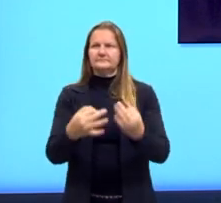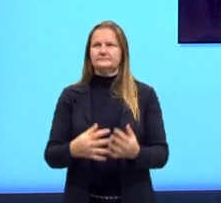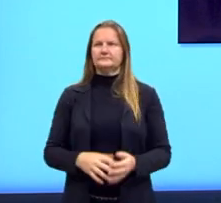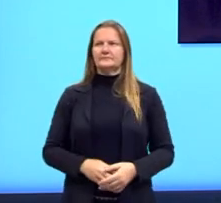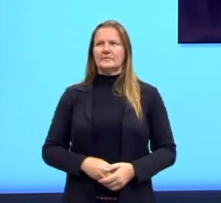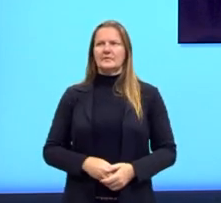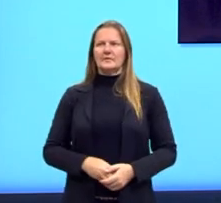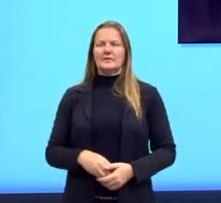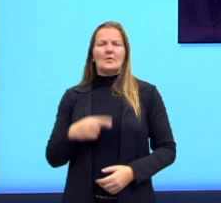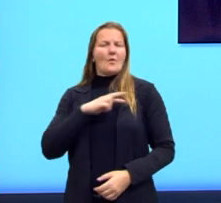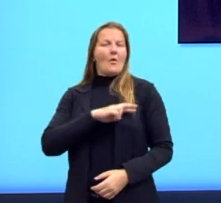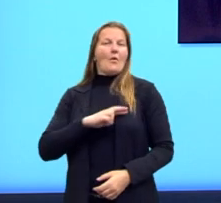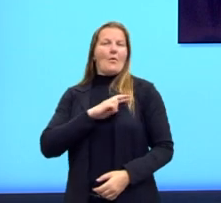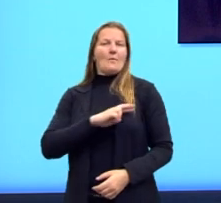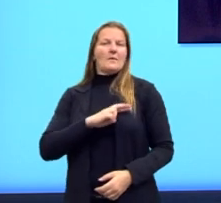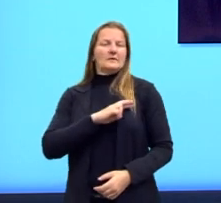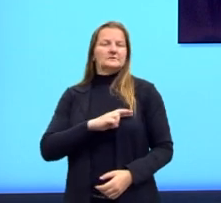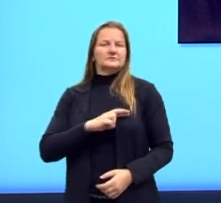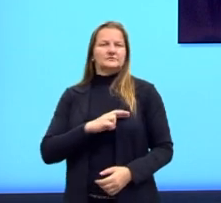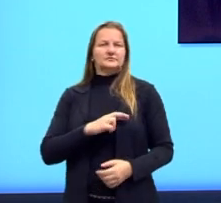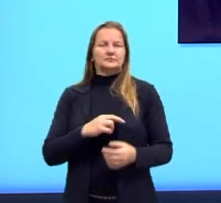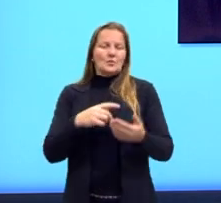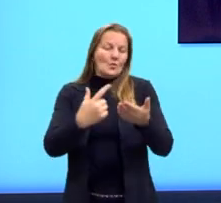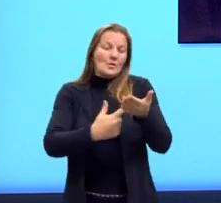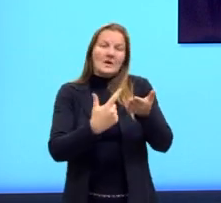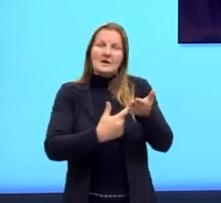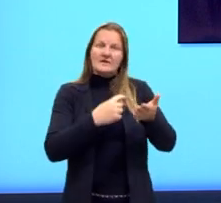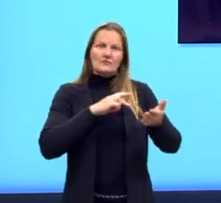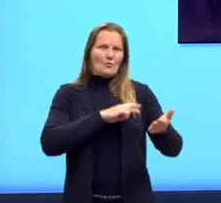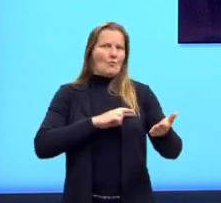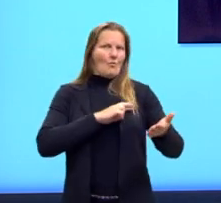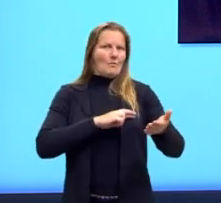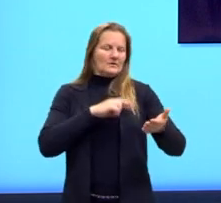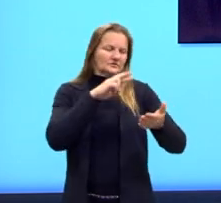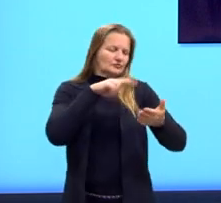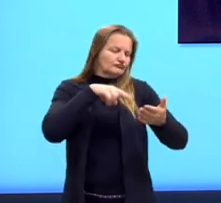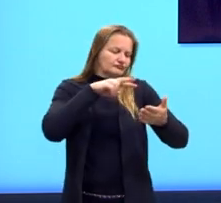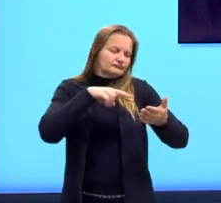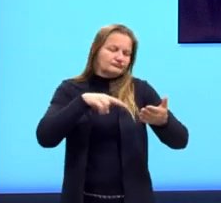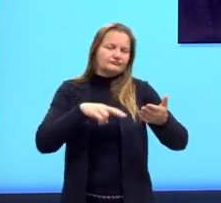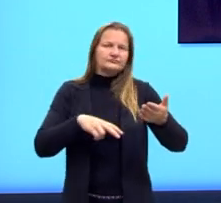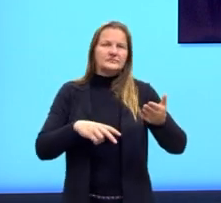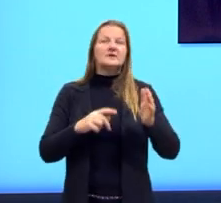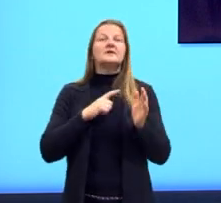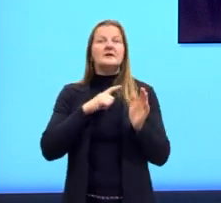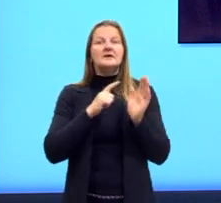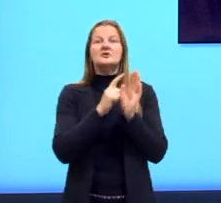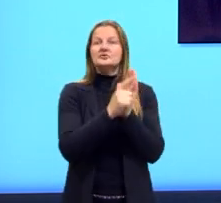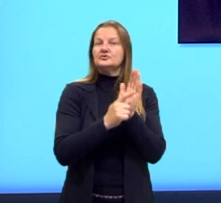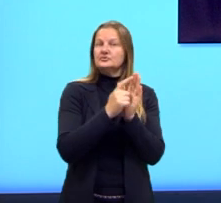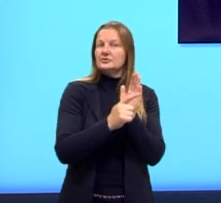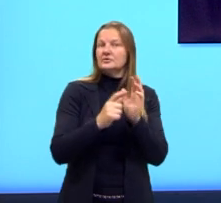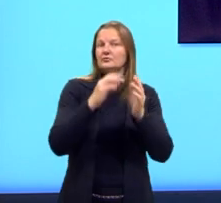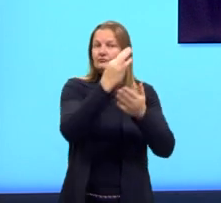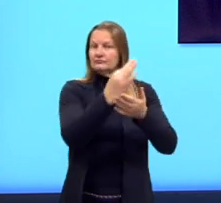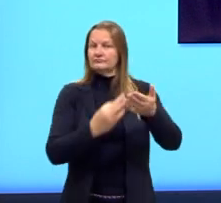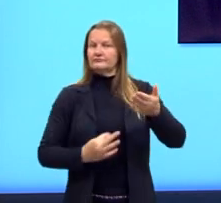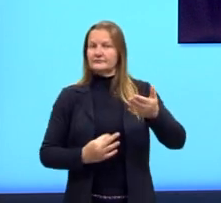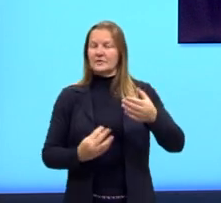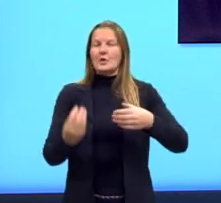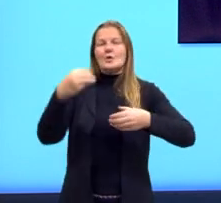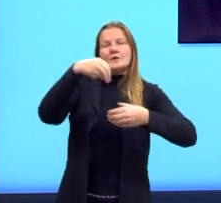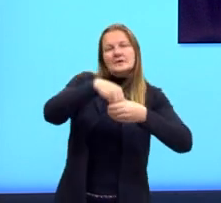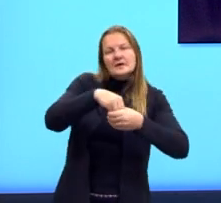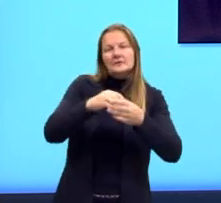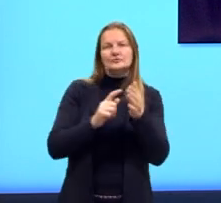um romance tá um livro Romance é um gênero textual dentro